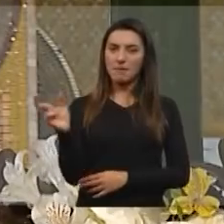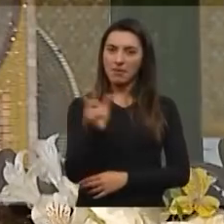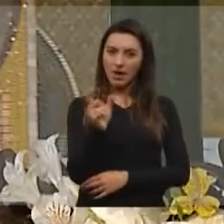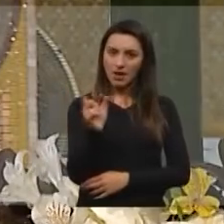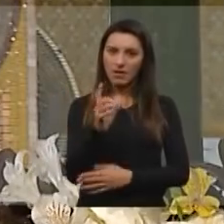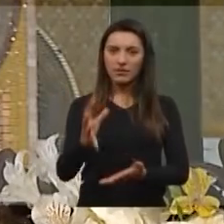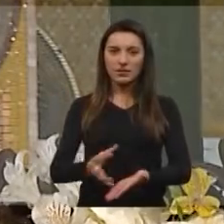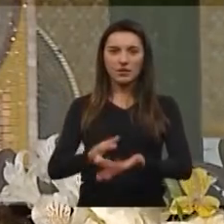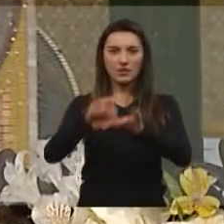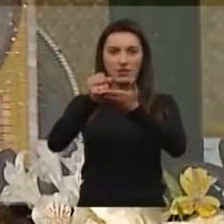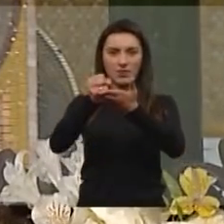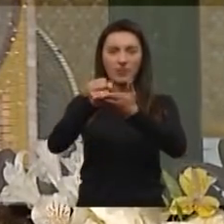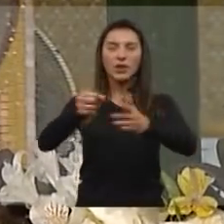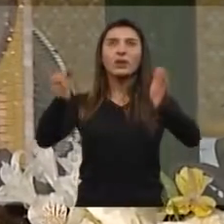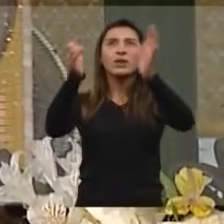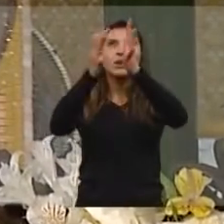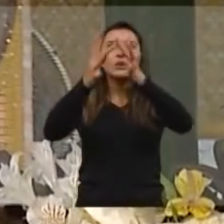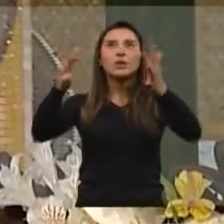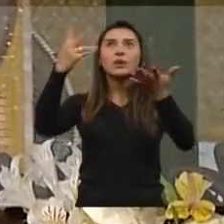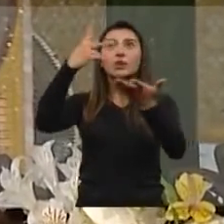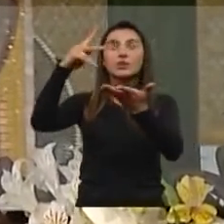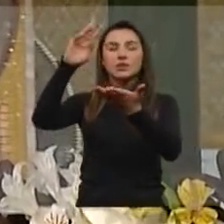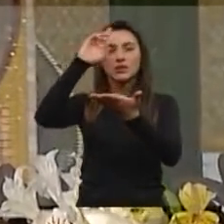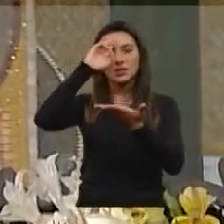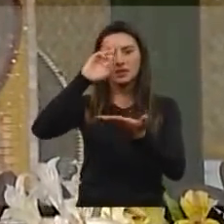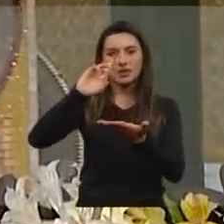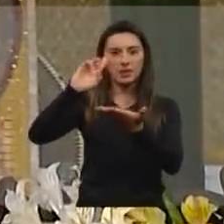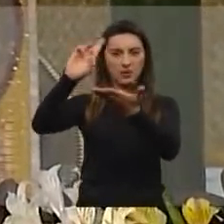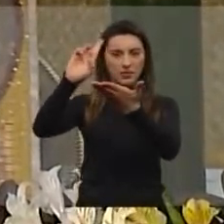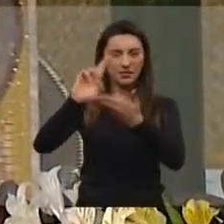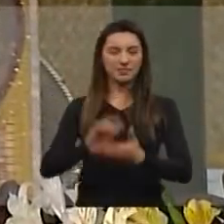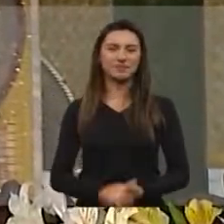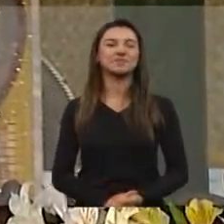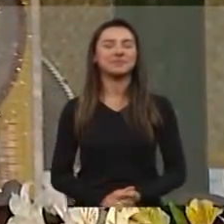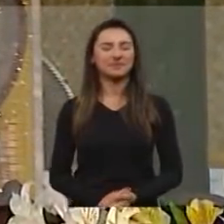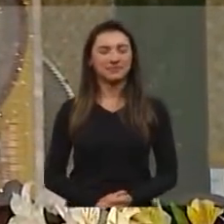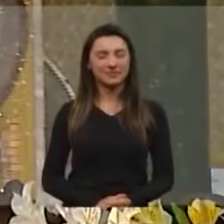da salvação glória a vós senhor